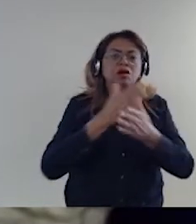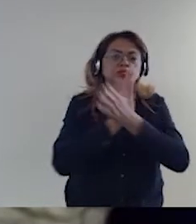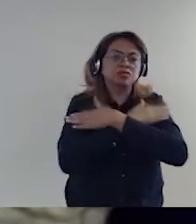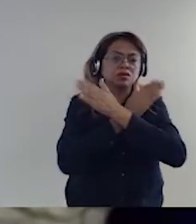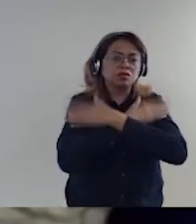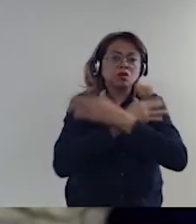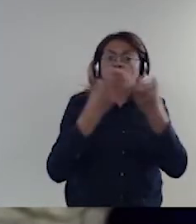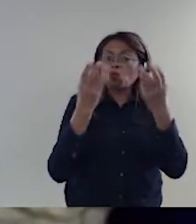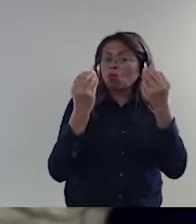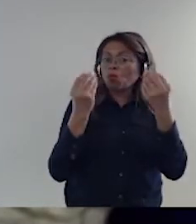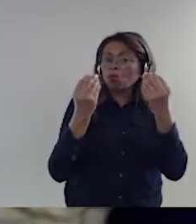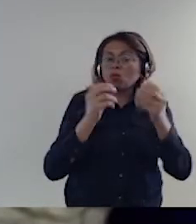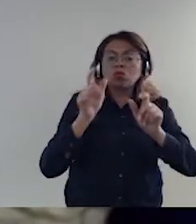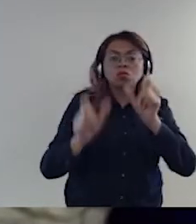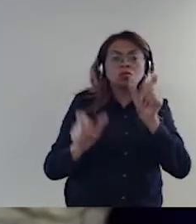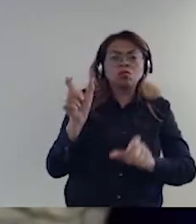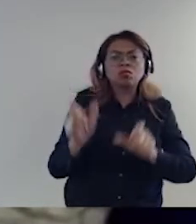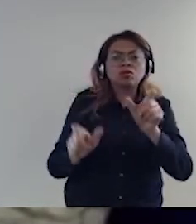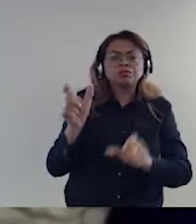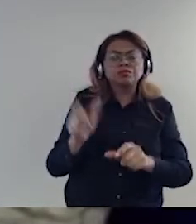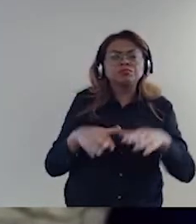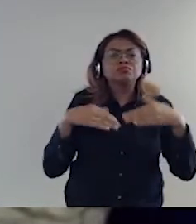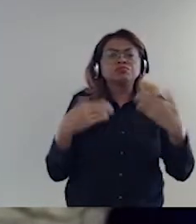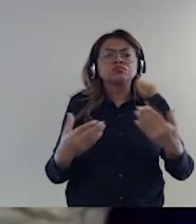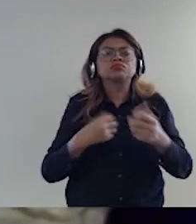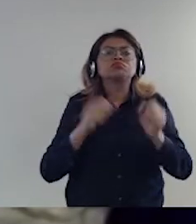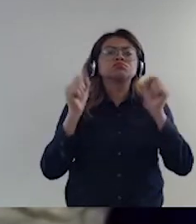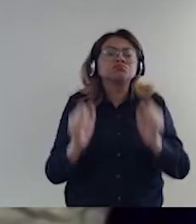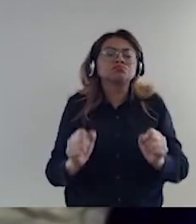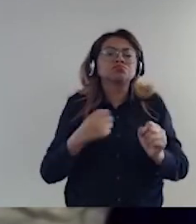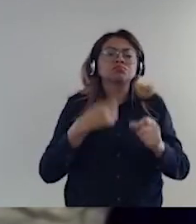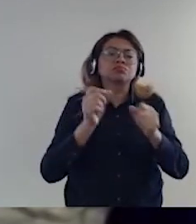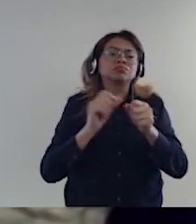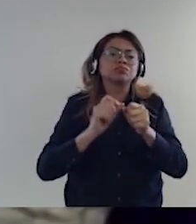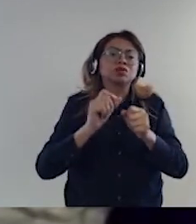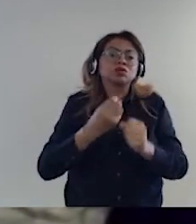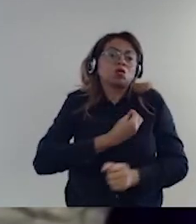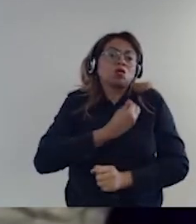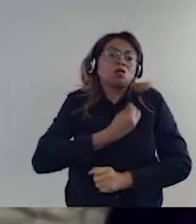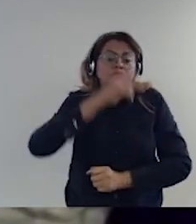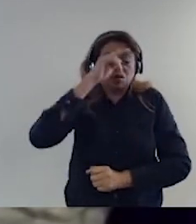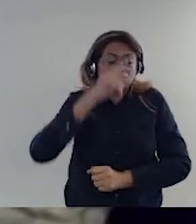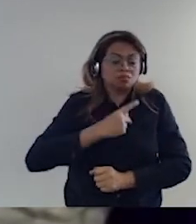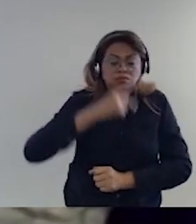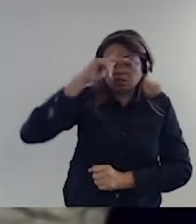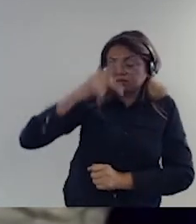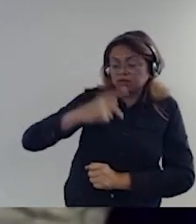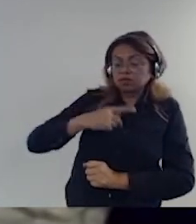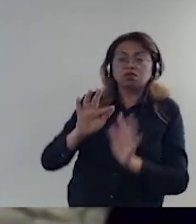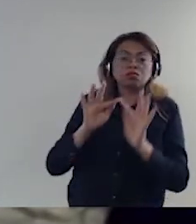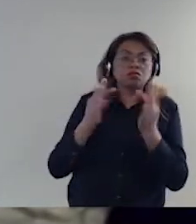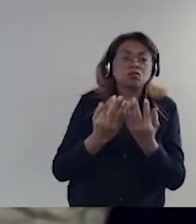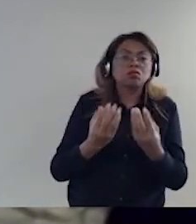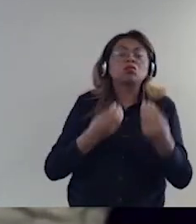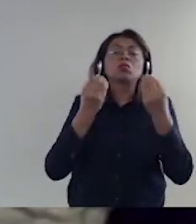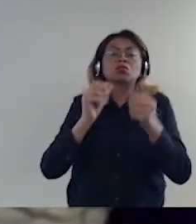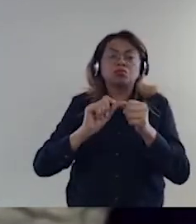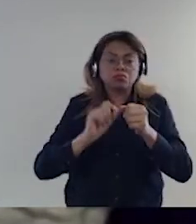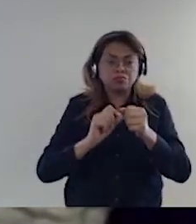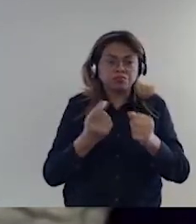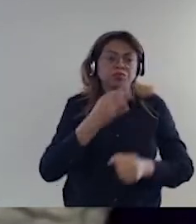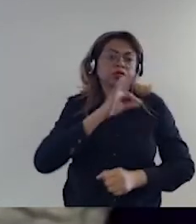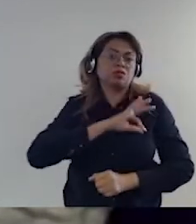e, portanto, a impossibilidade de cada um poder financiar a sua própria vida, a sua condição de vida, a sua família, de se